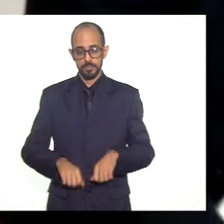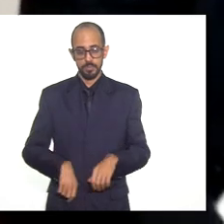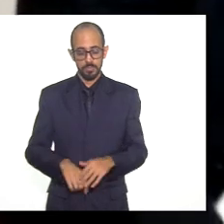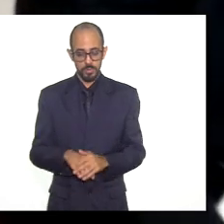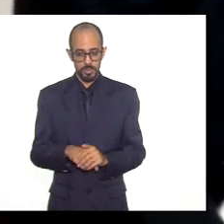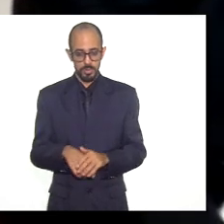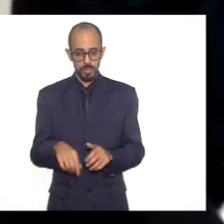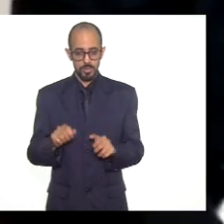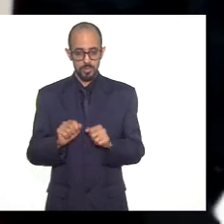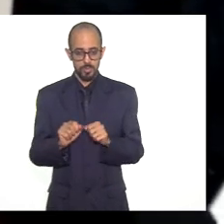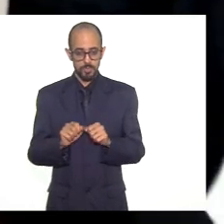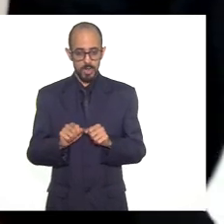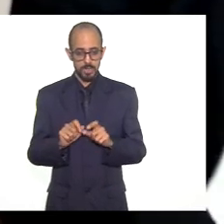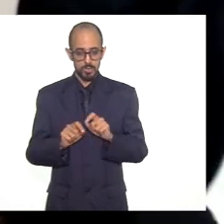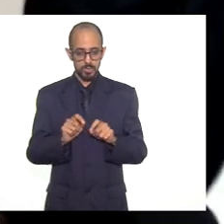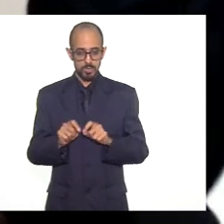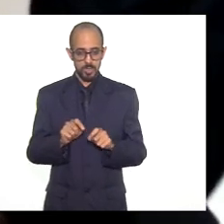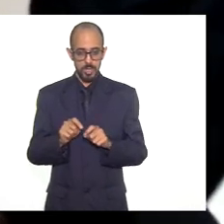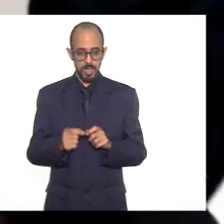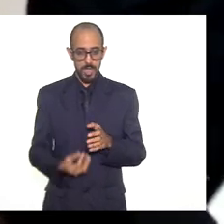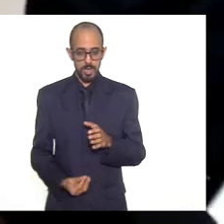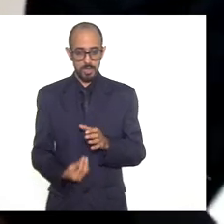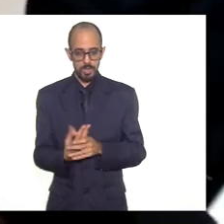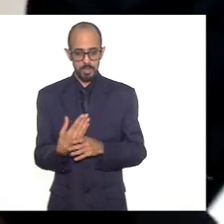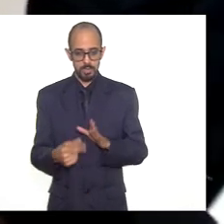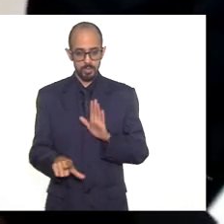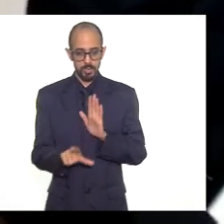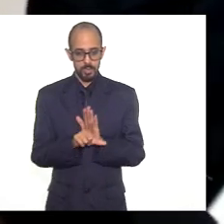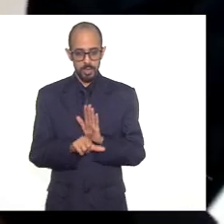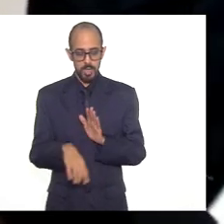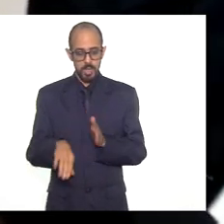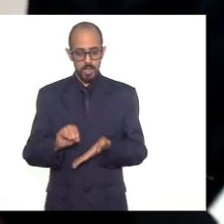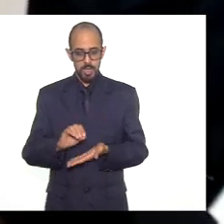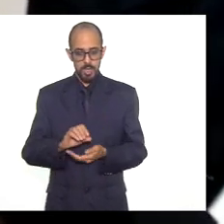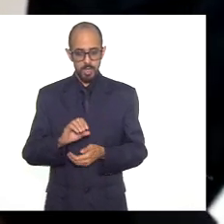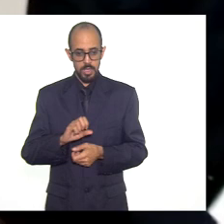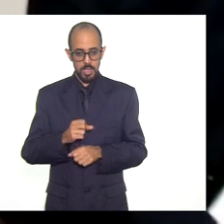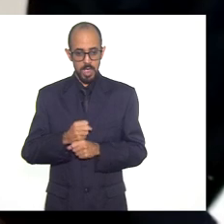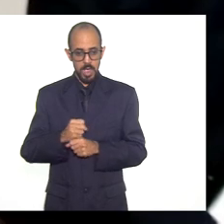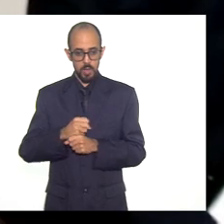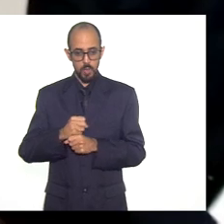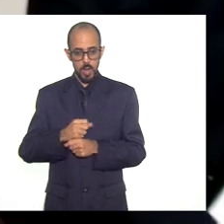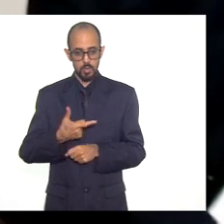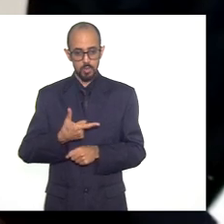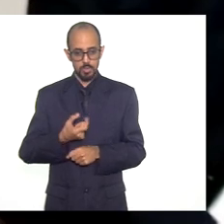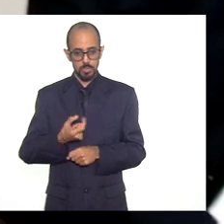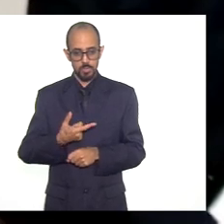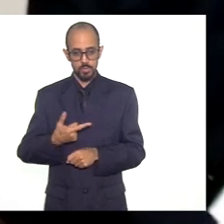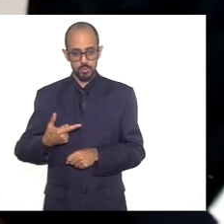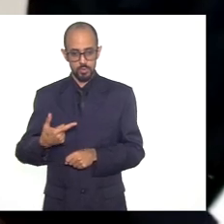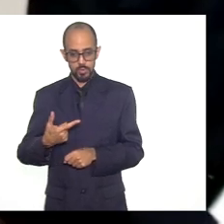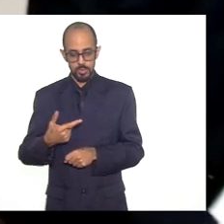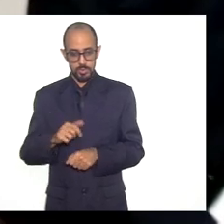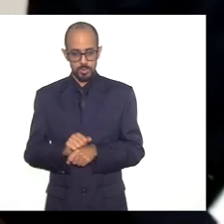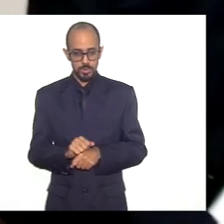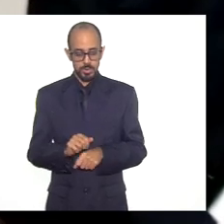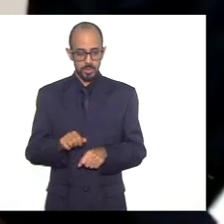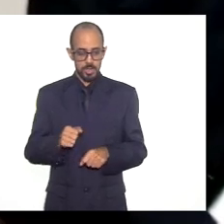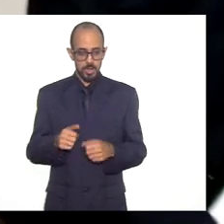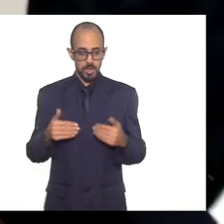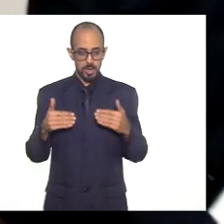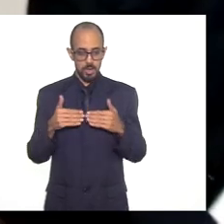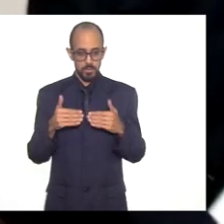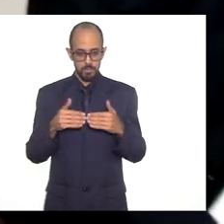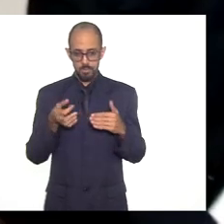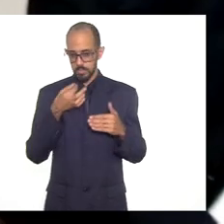que dispõe sobre as diretrizes para a elaboração da lei do orçamento anual de 22, da outras providências. Parecer da Comissão